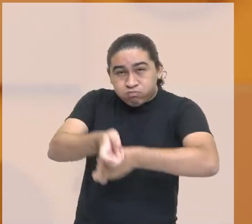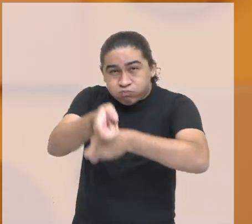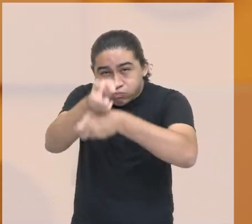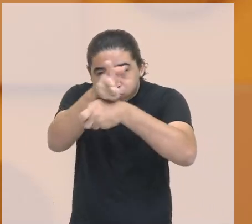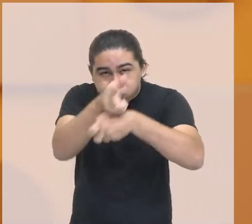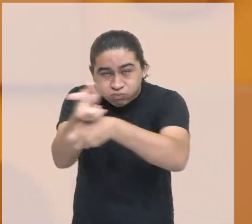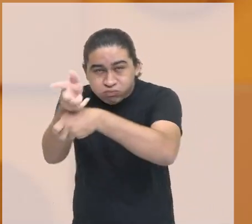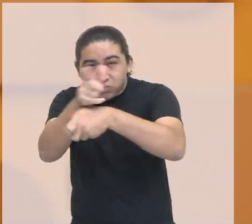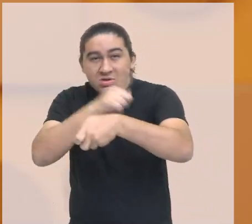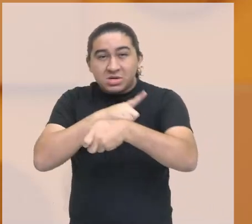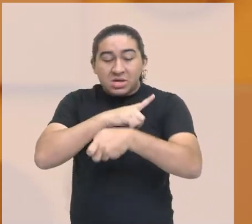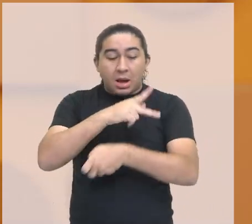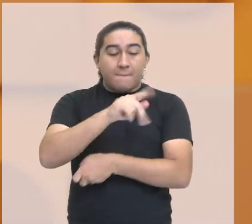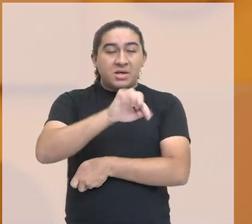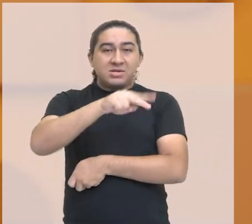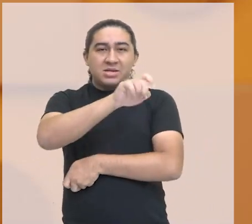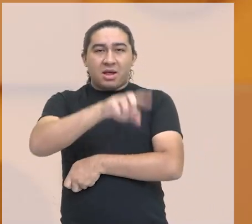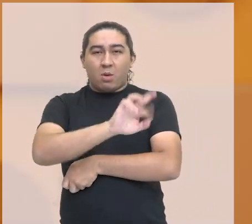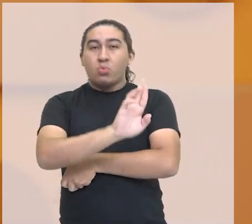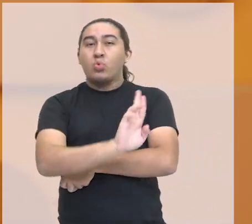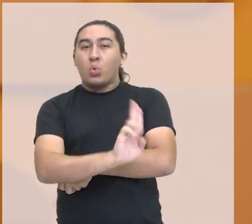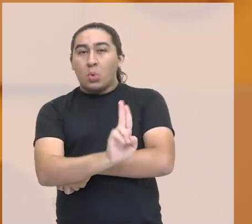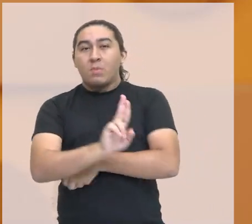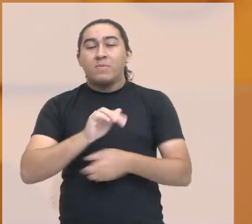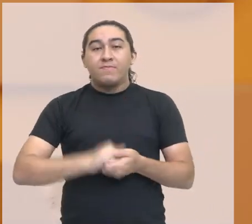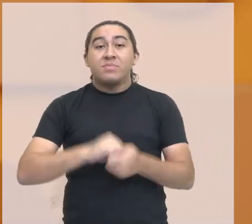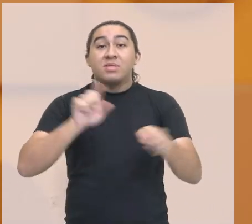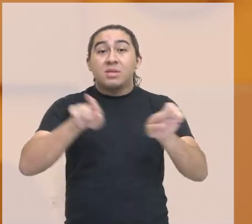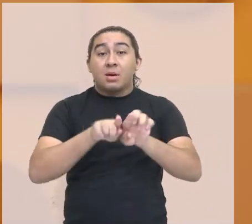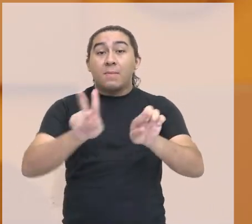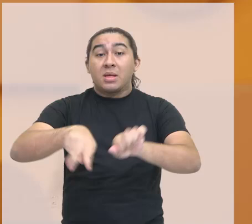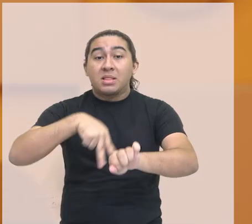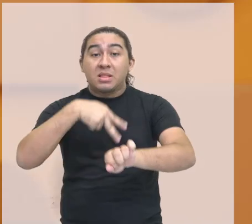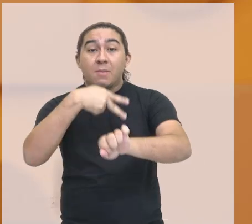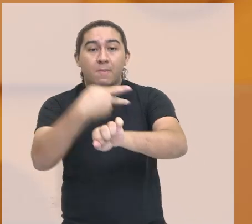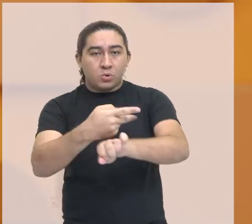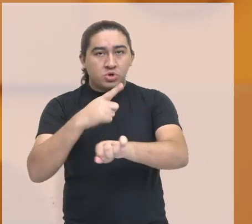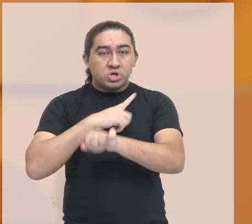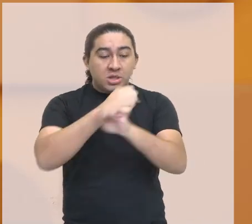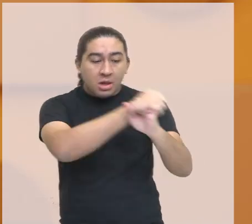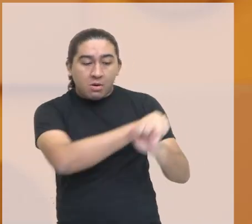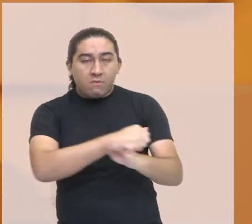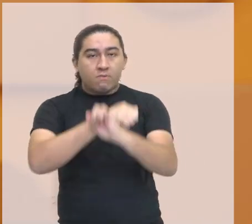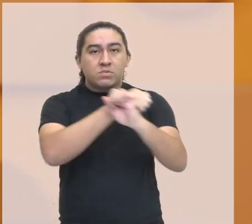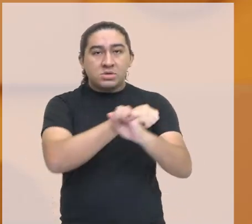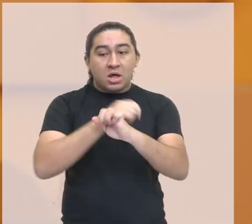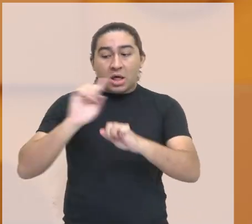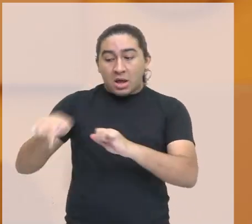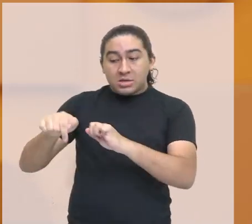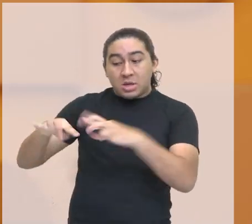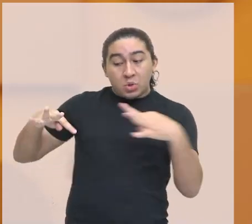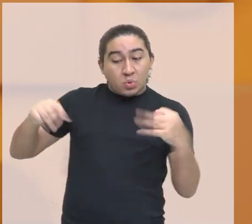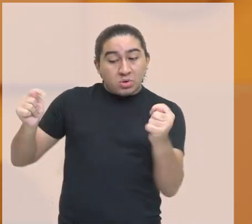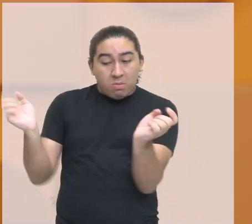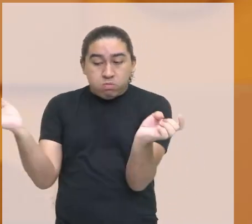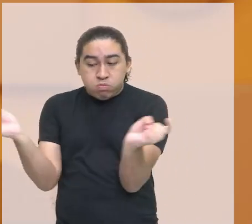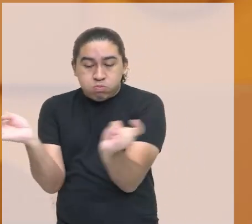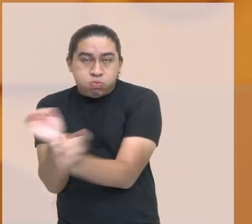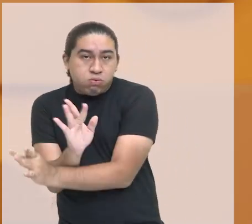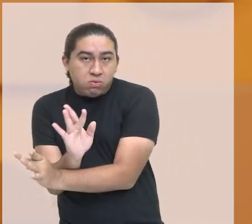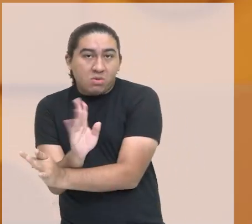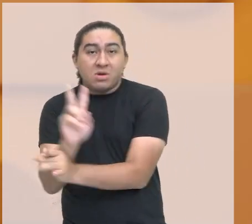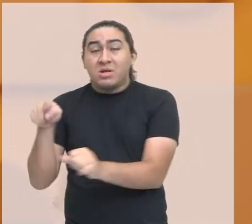divisão Panzer, e, num terceiro momento, com as defesas inimigas todas devastadas, eles